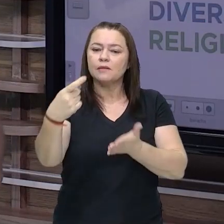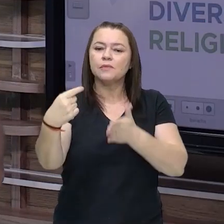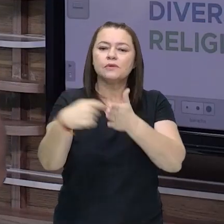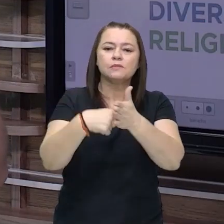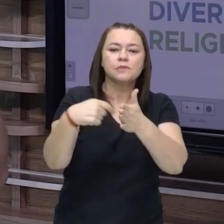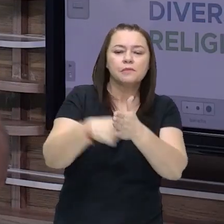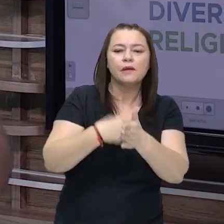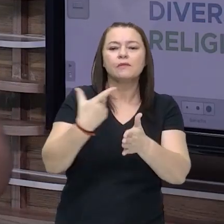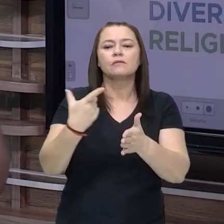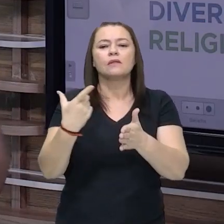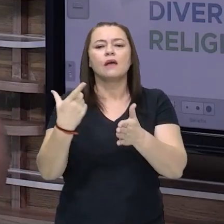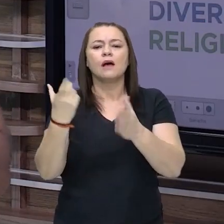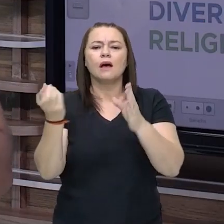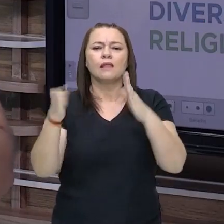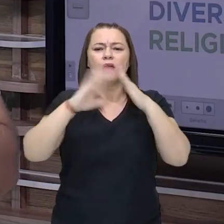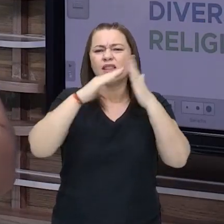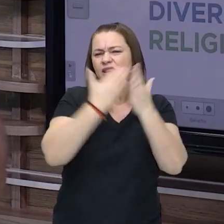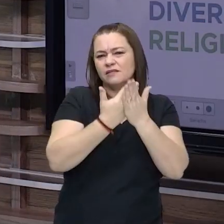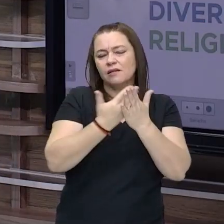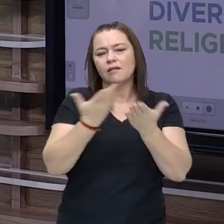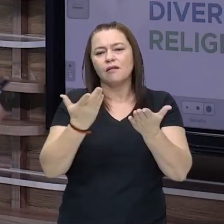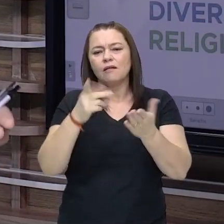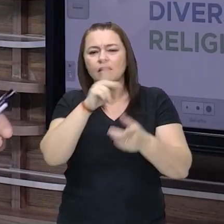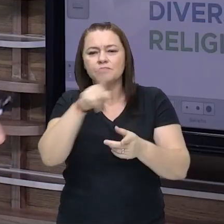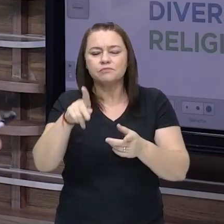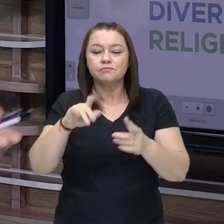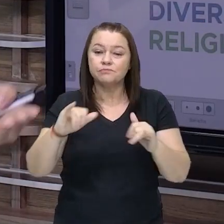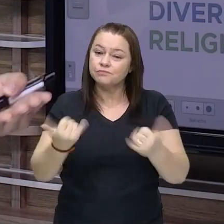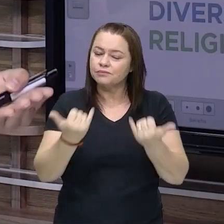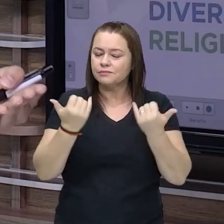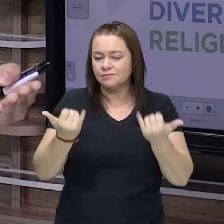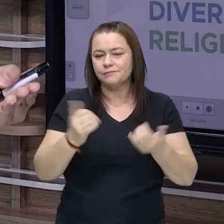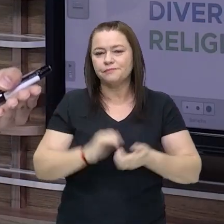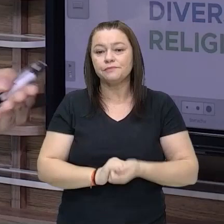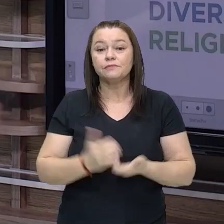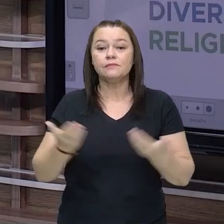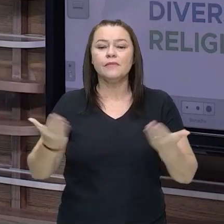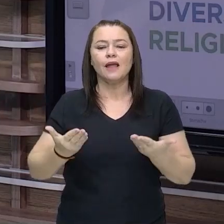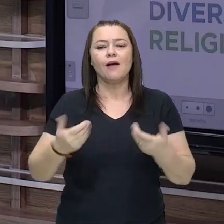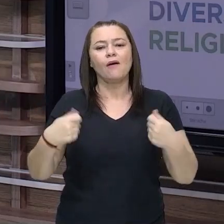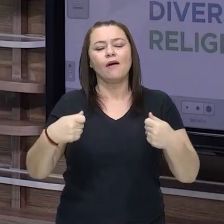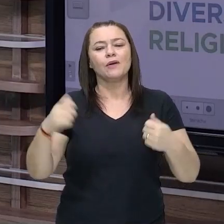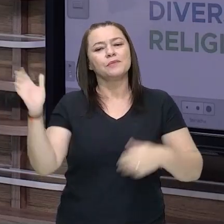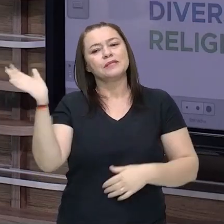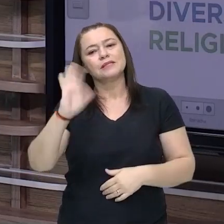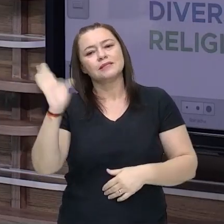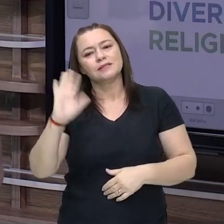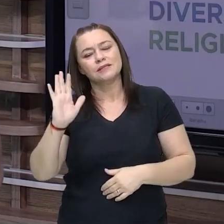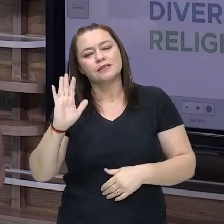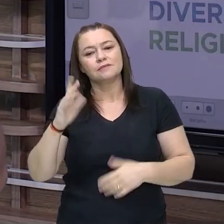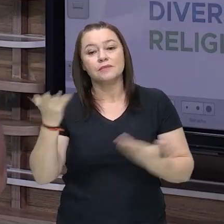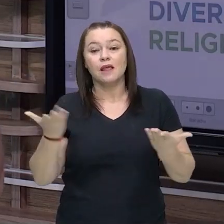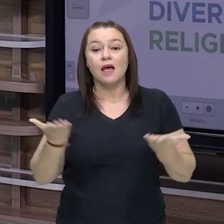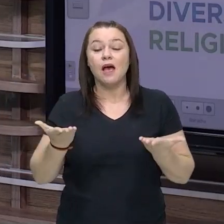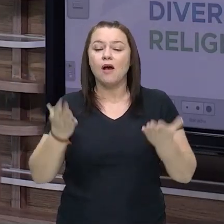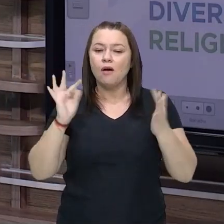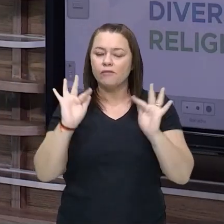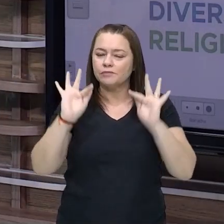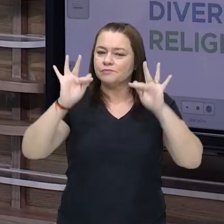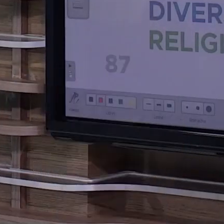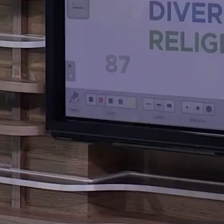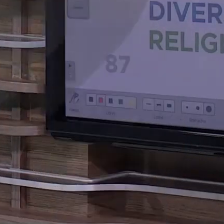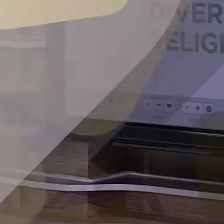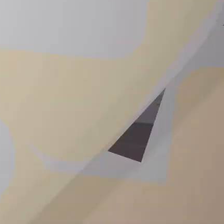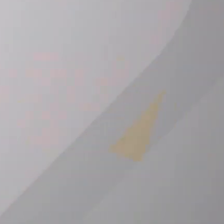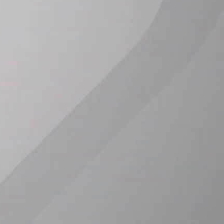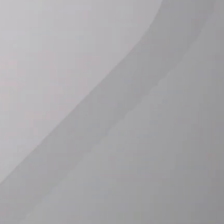com o seu professor, com a sua professora. Ok? Infelizmente, eu vou ter que me despedir. Vem aí as nossas considerações